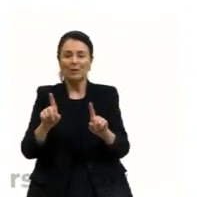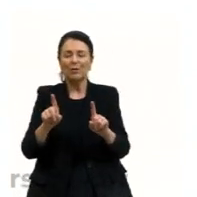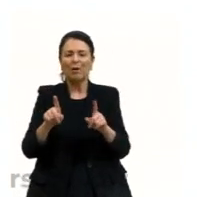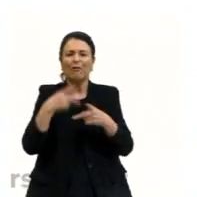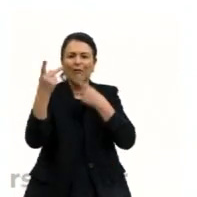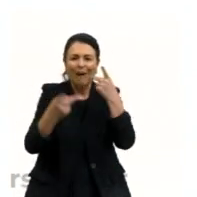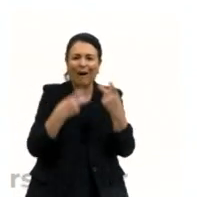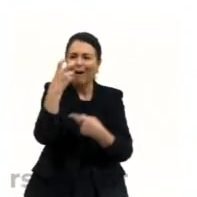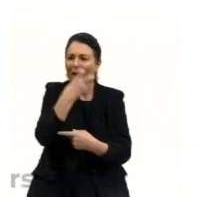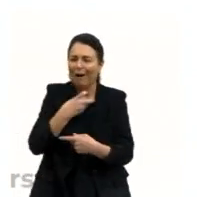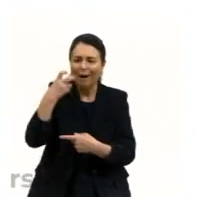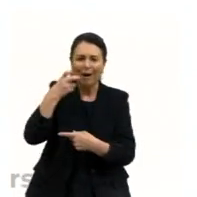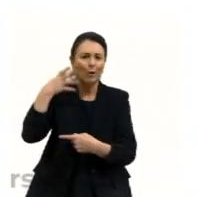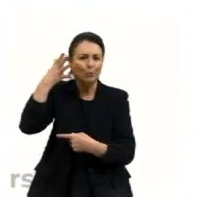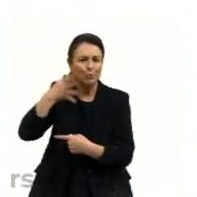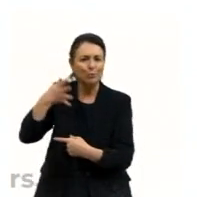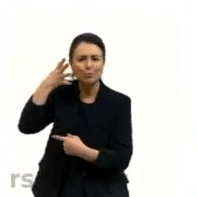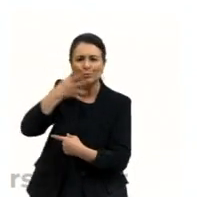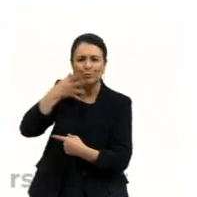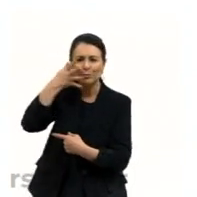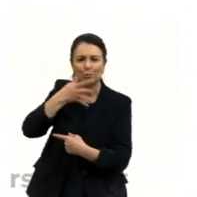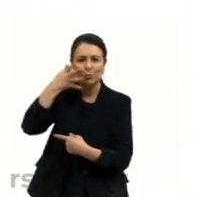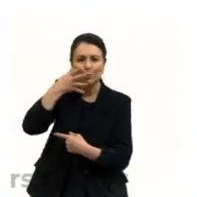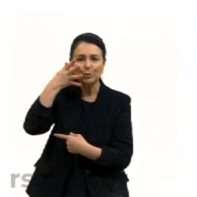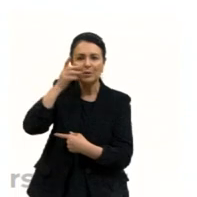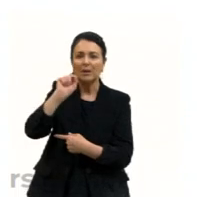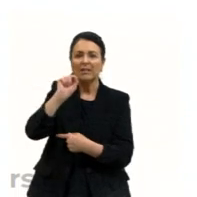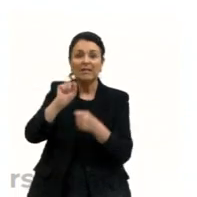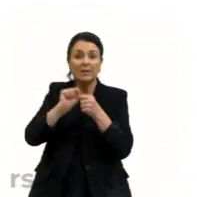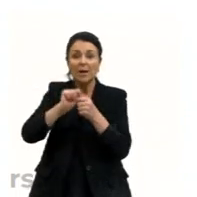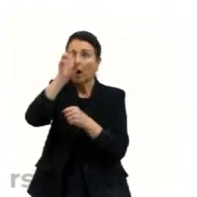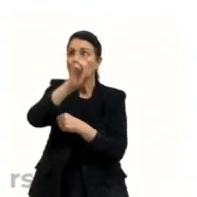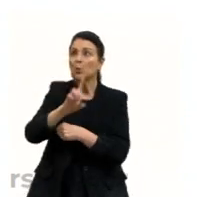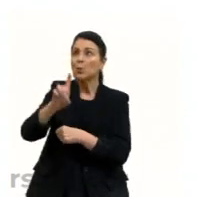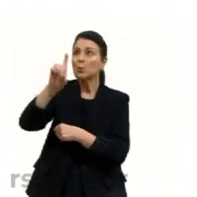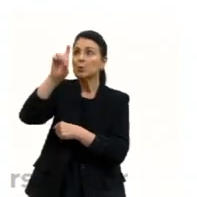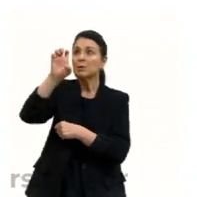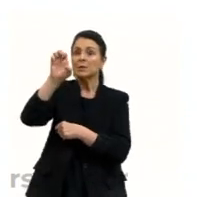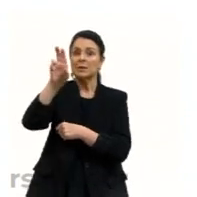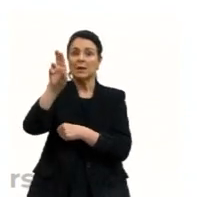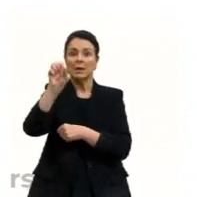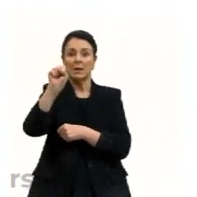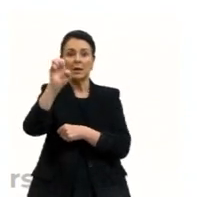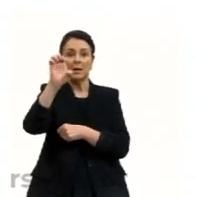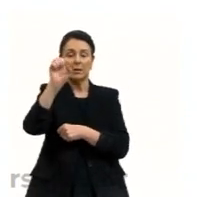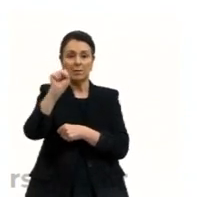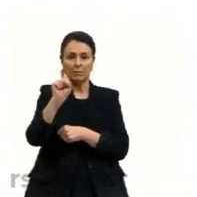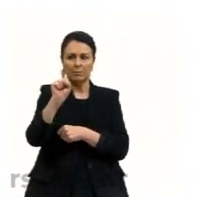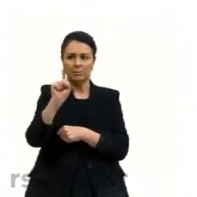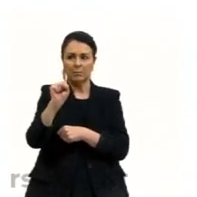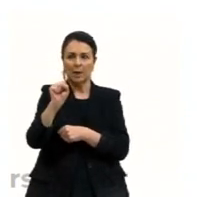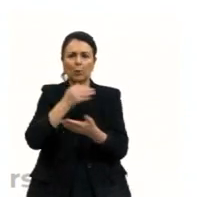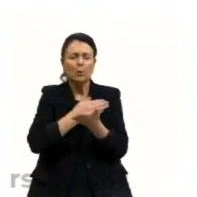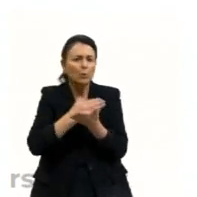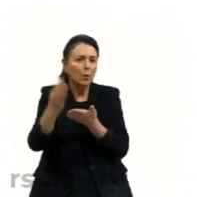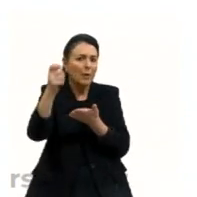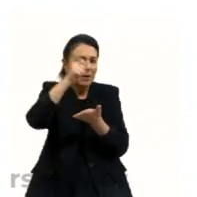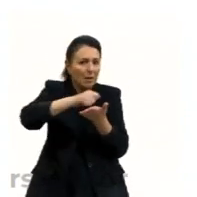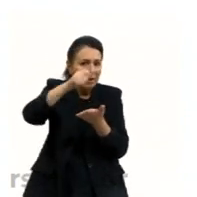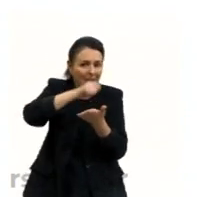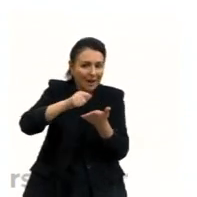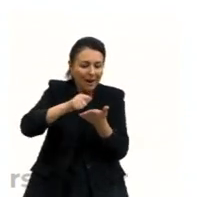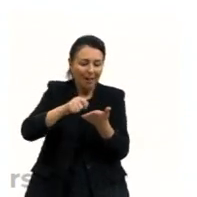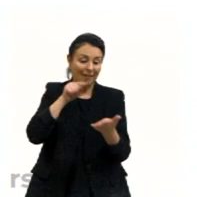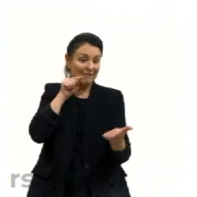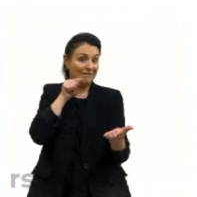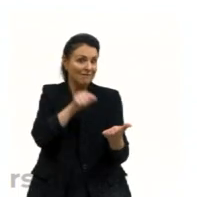fala o discurso que muitas vezes pertenceu os deuses mas quando é suja escrita essa escrita é refletida ela é